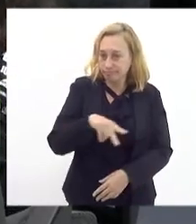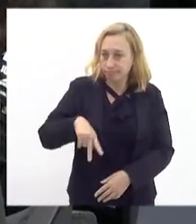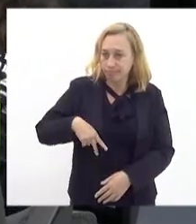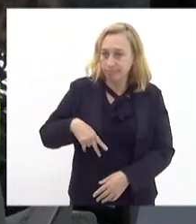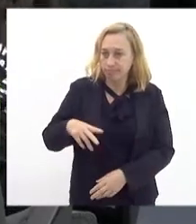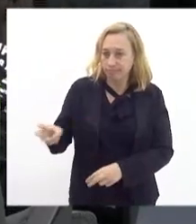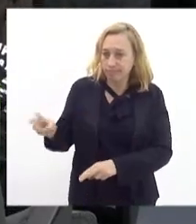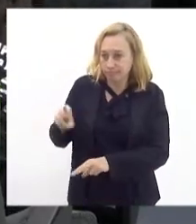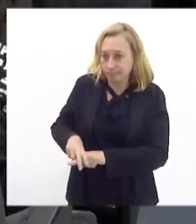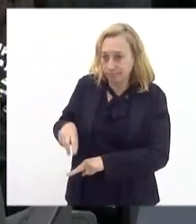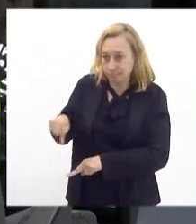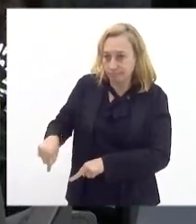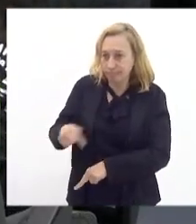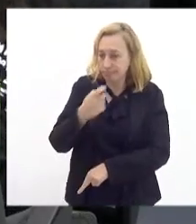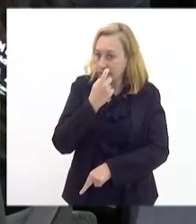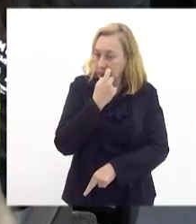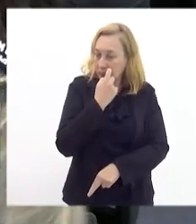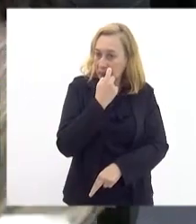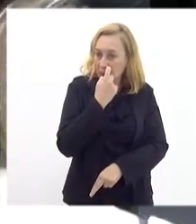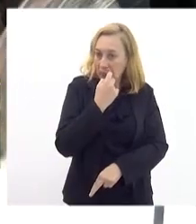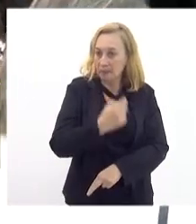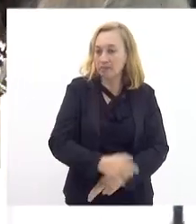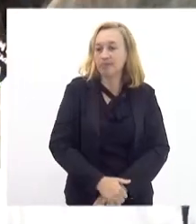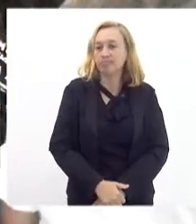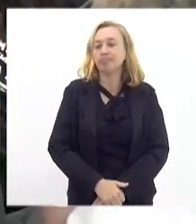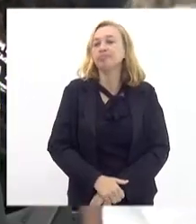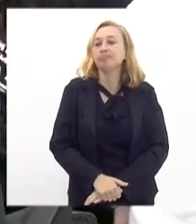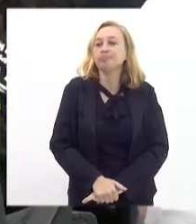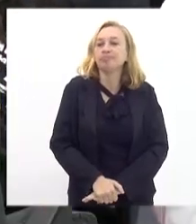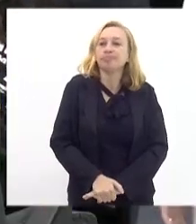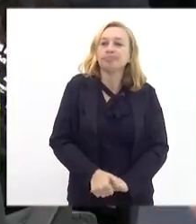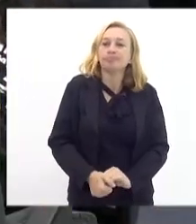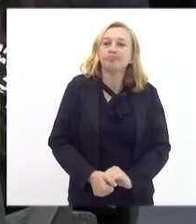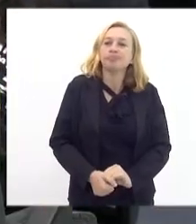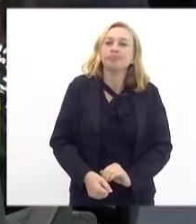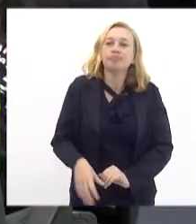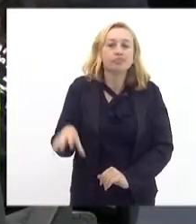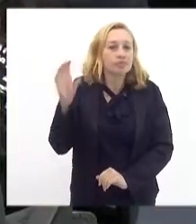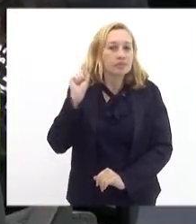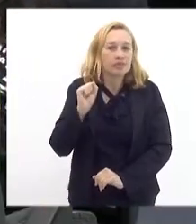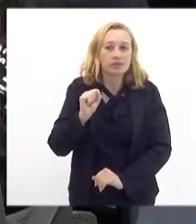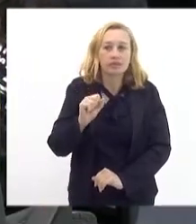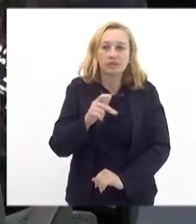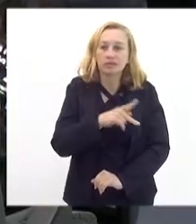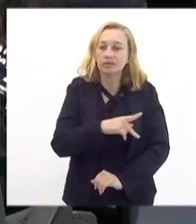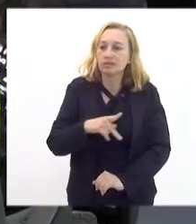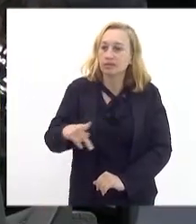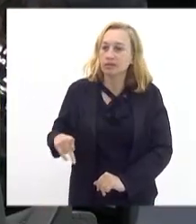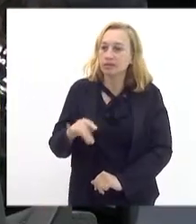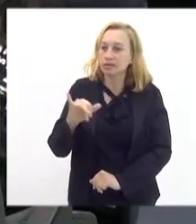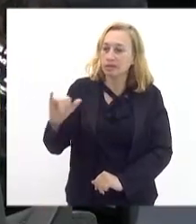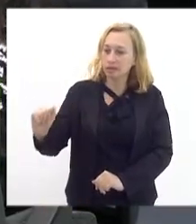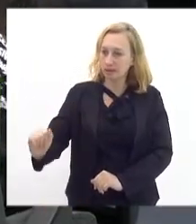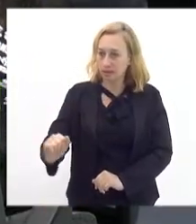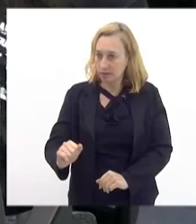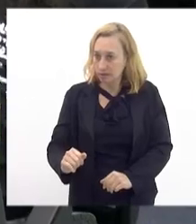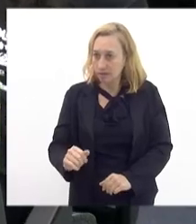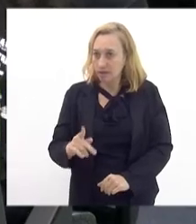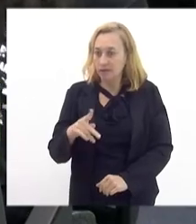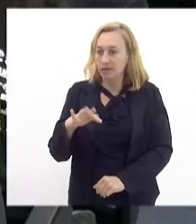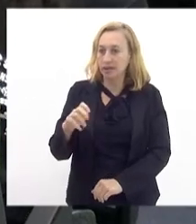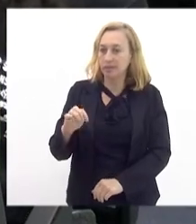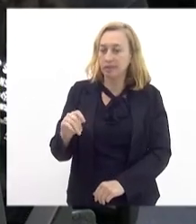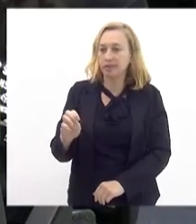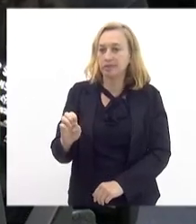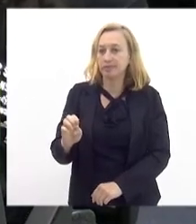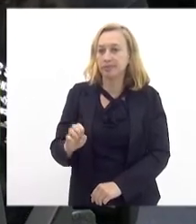aqui da mesa por favor e agora eu gostei de ouvir o presidente do ideia que é o Felipe